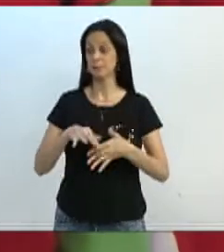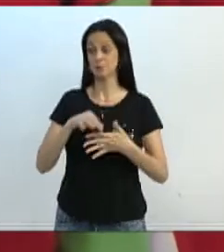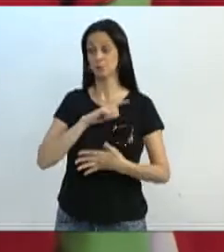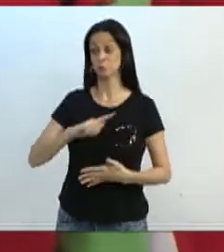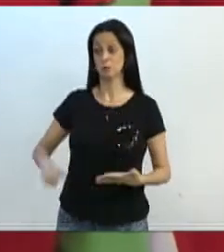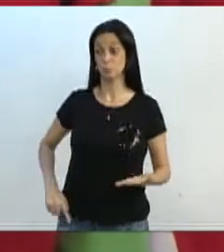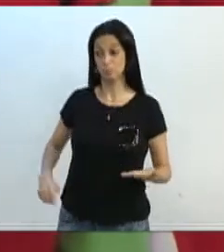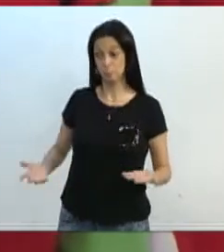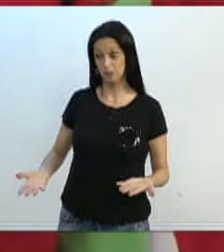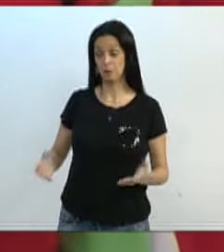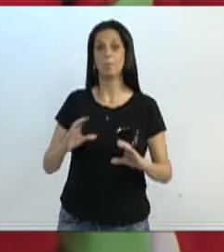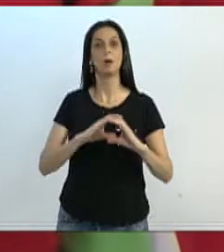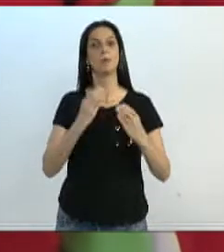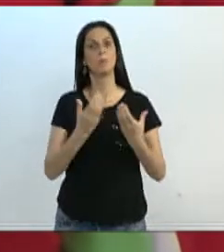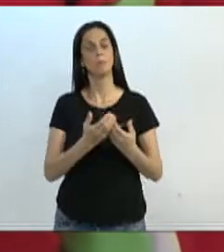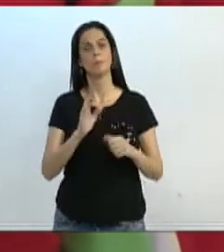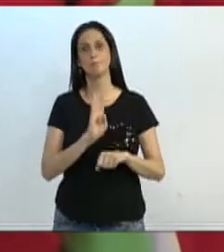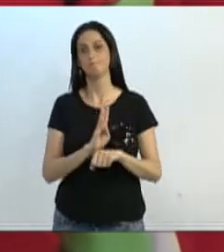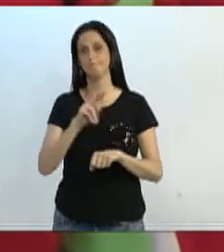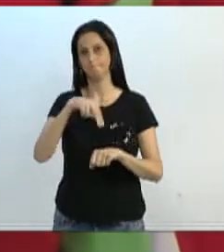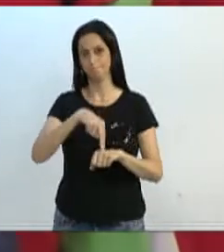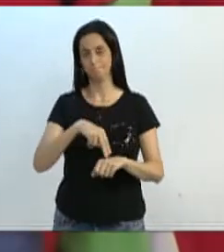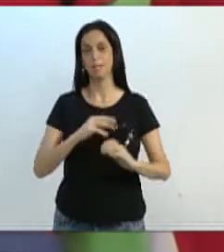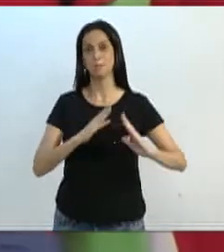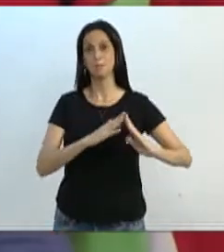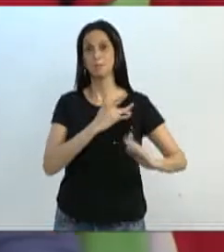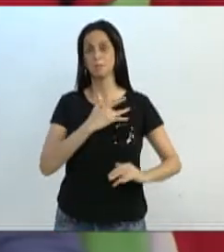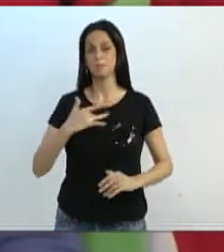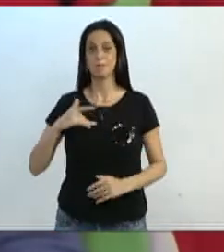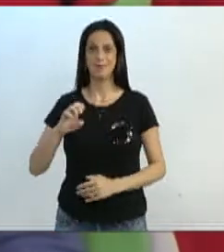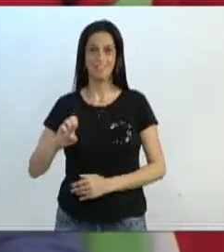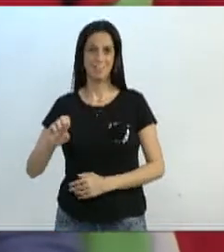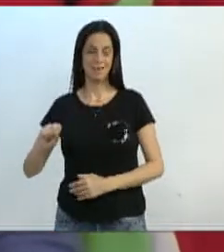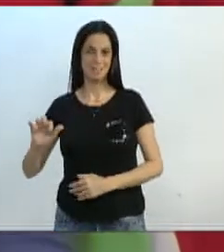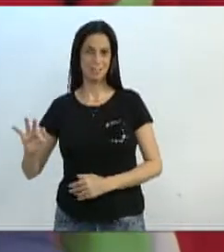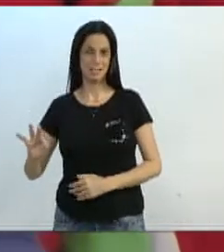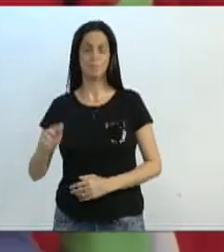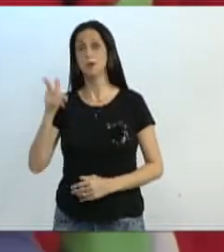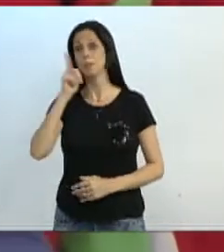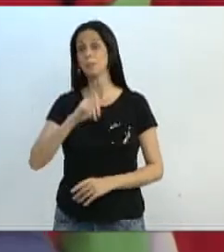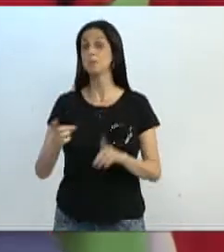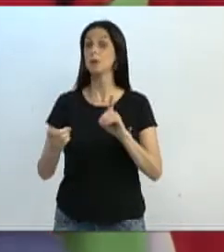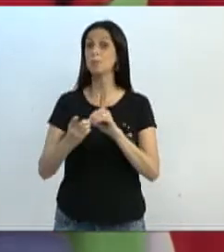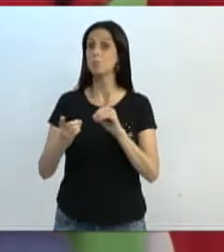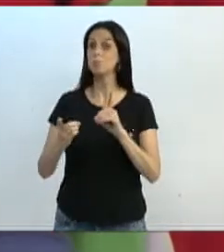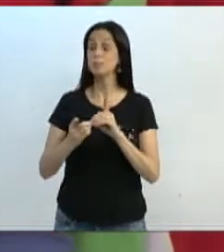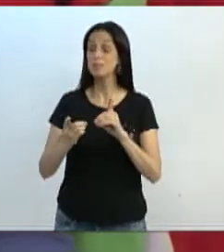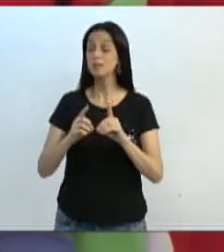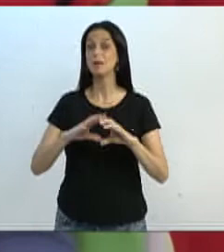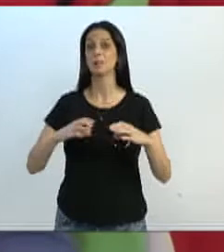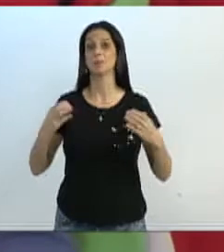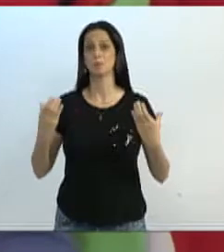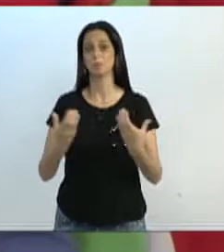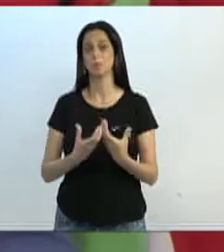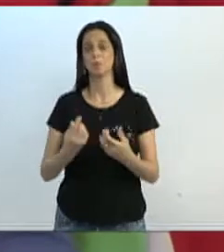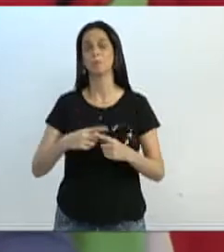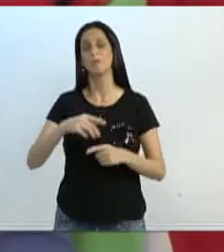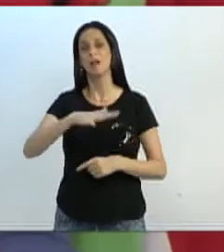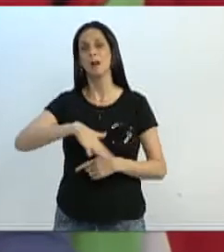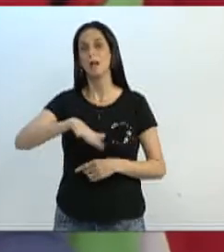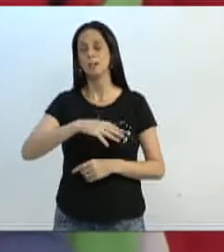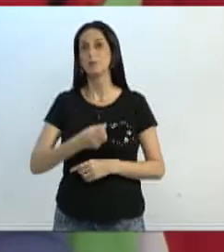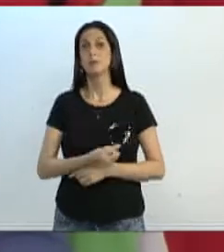aquela comunidade do Boa Vista, um ISF que seja, para poder atender aquela comunidade, pois as demandas ali são